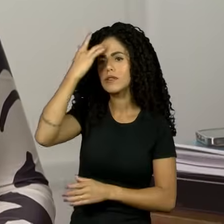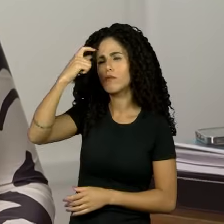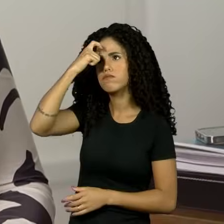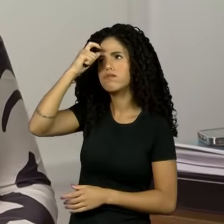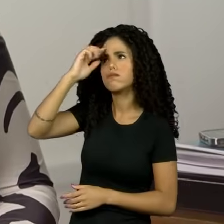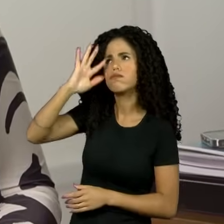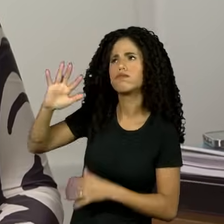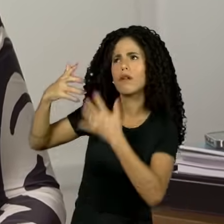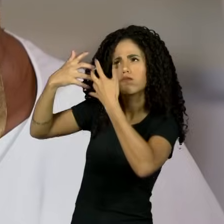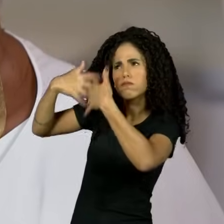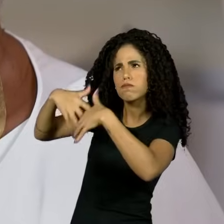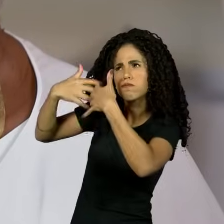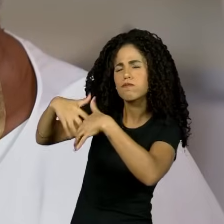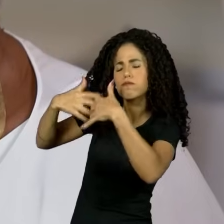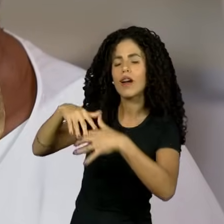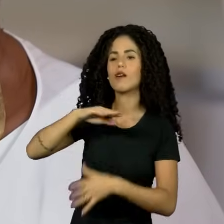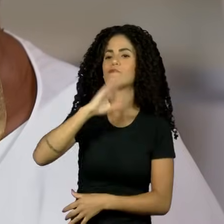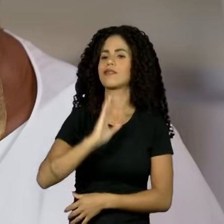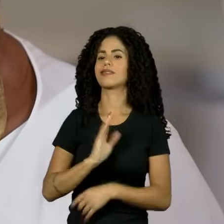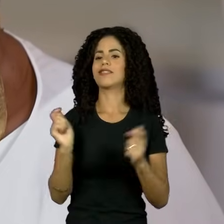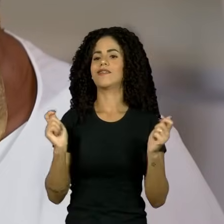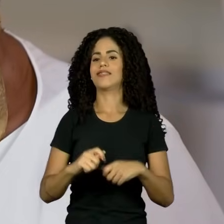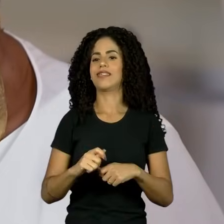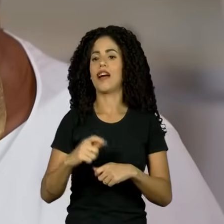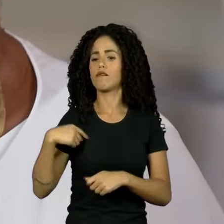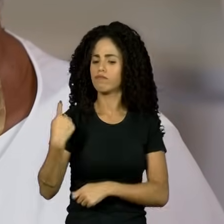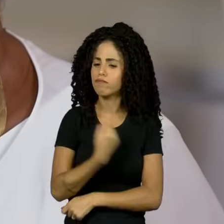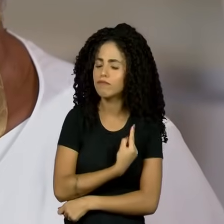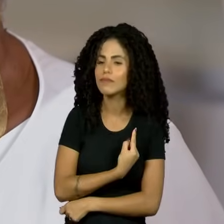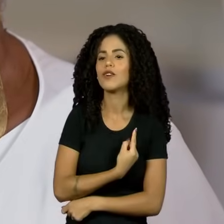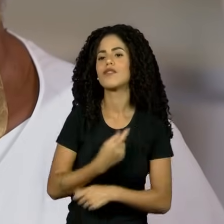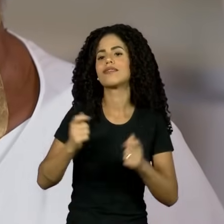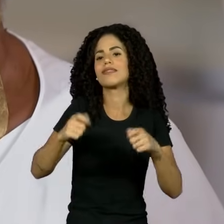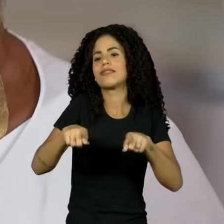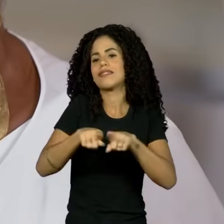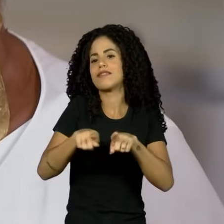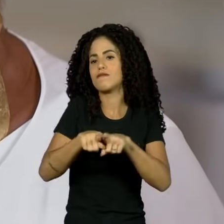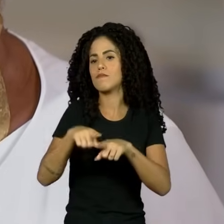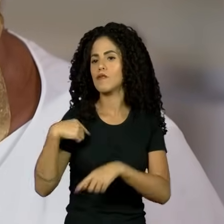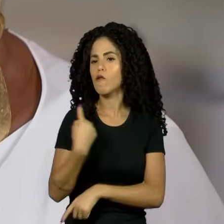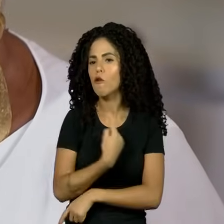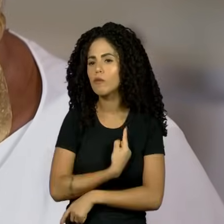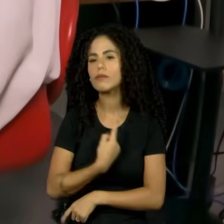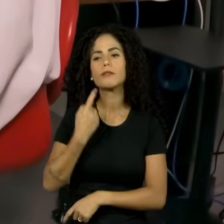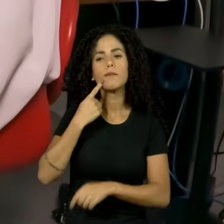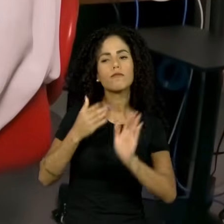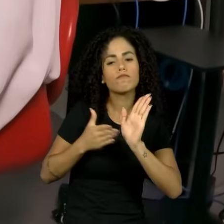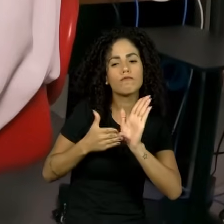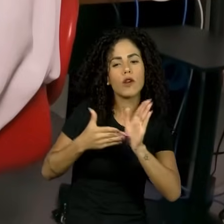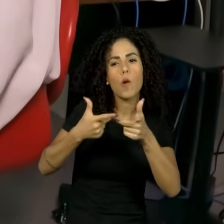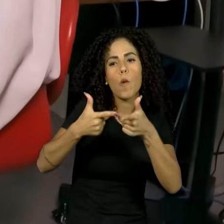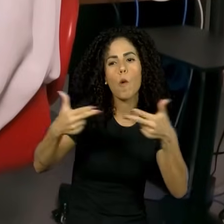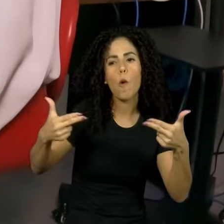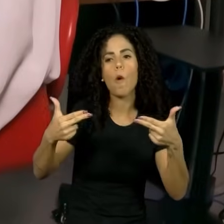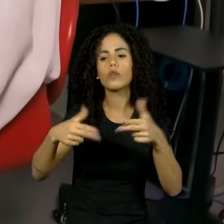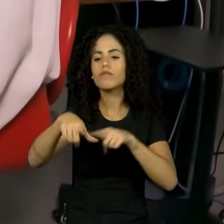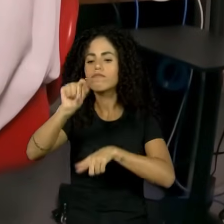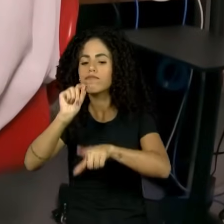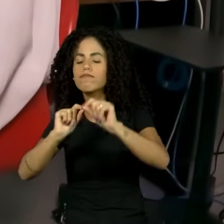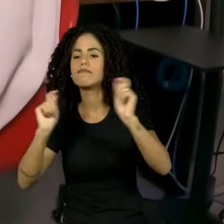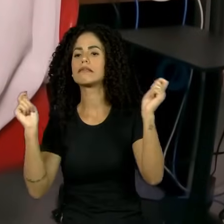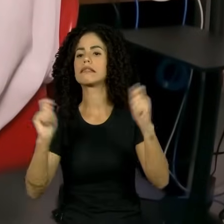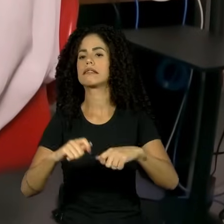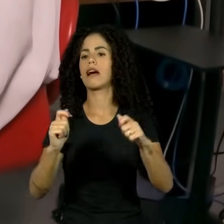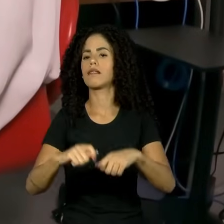no caso brasileiro, né? Capaz de pensar a nação e também propor alternativas,